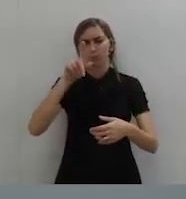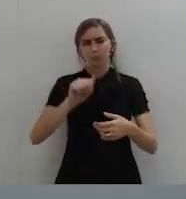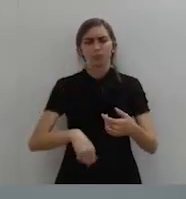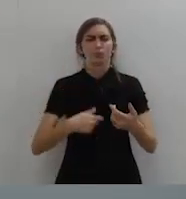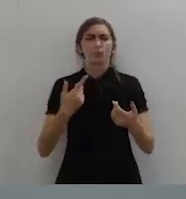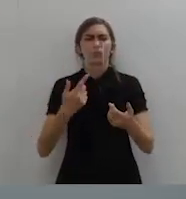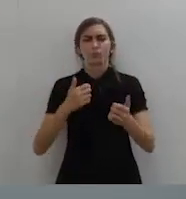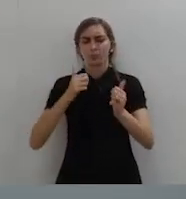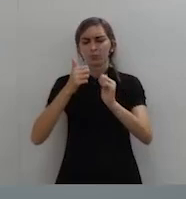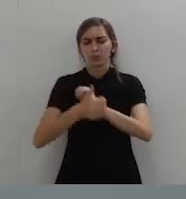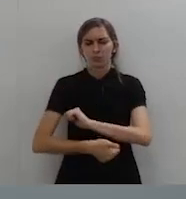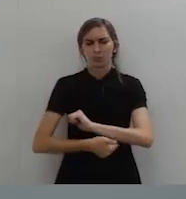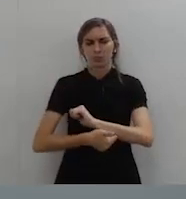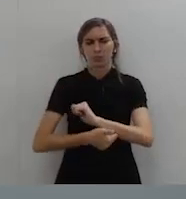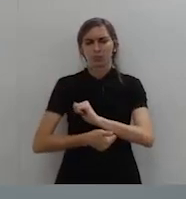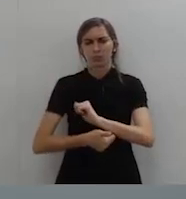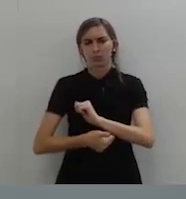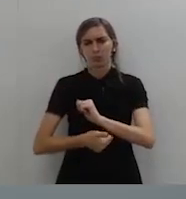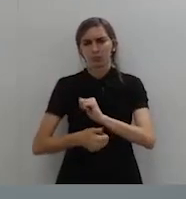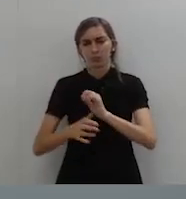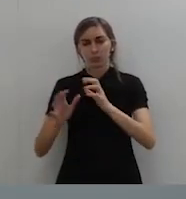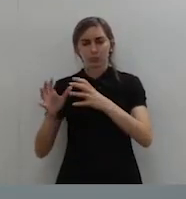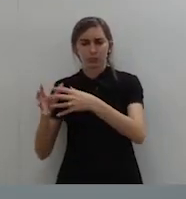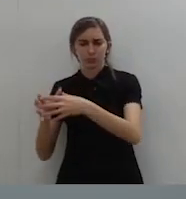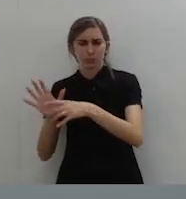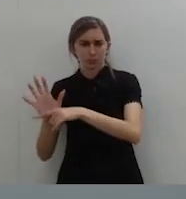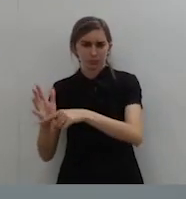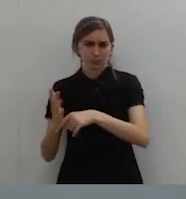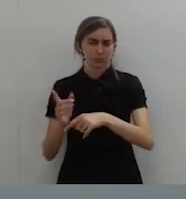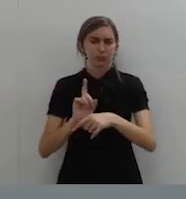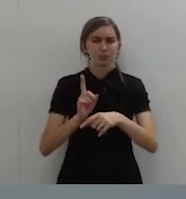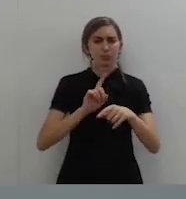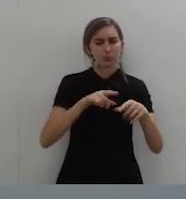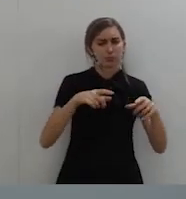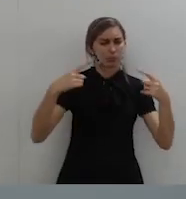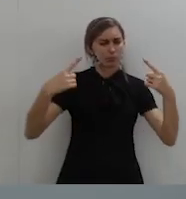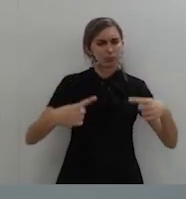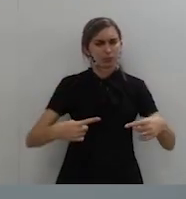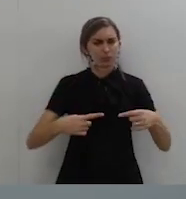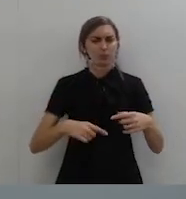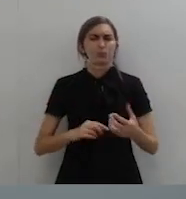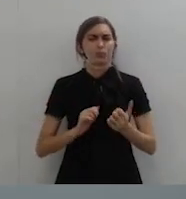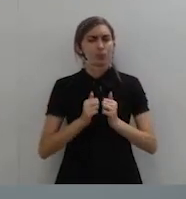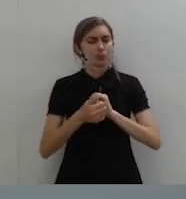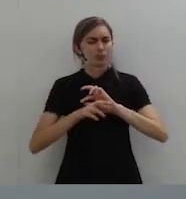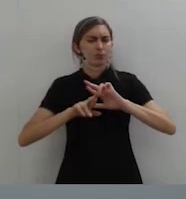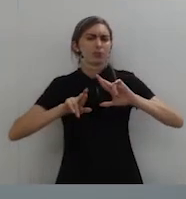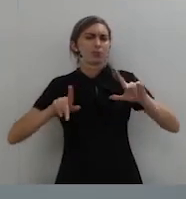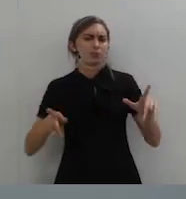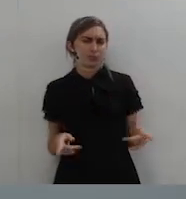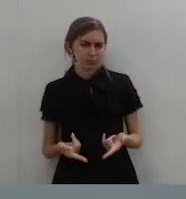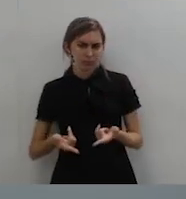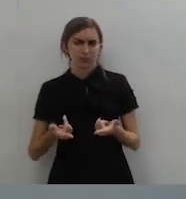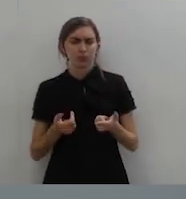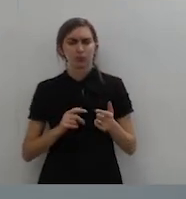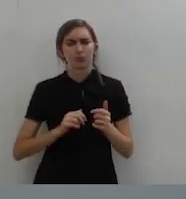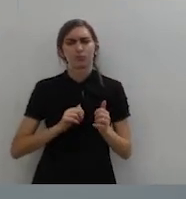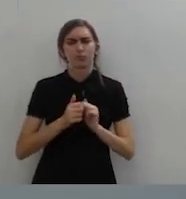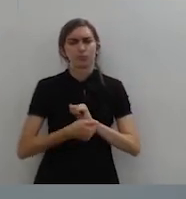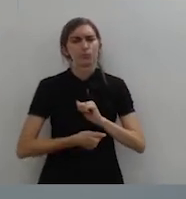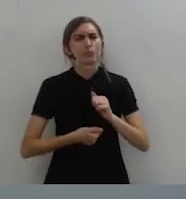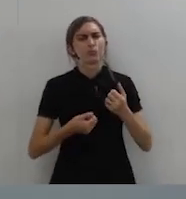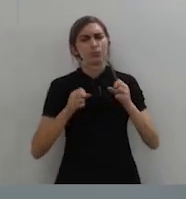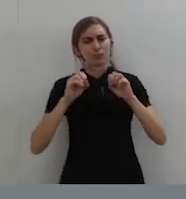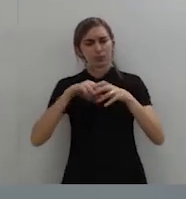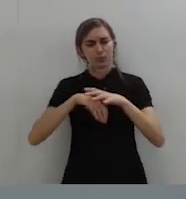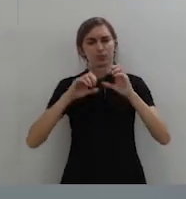jogo, né? E não como jogo cooperativo, ele tem uma parte bem diferenciada do que são os jogos dentro